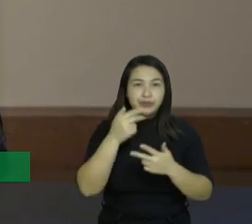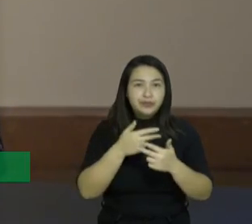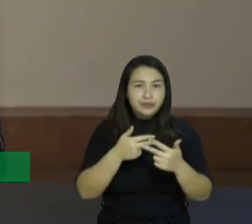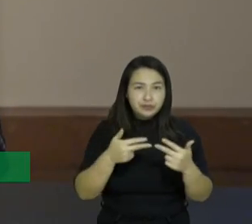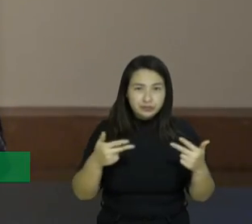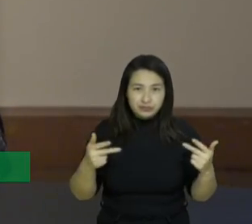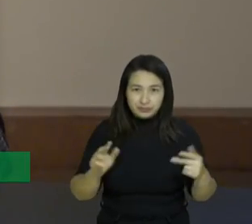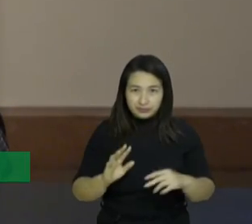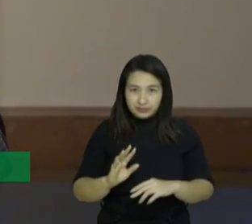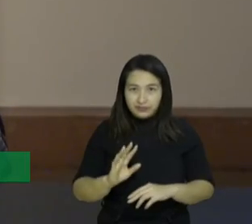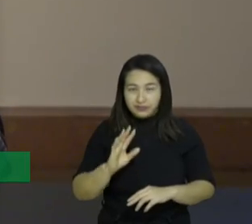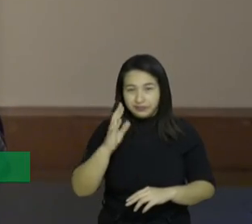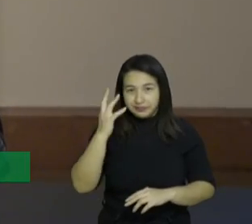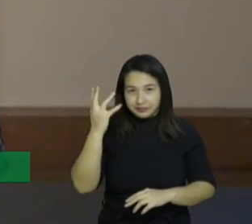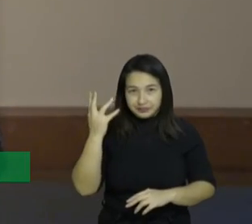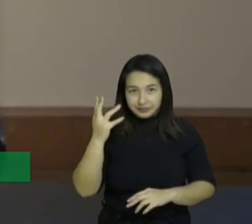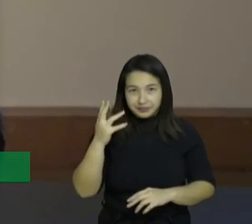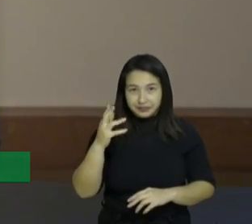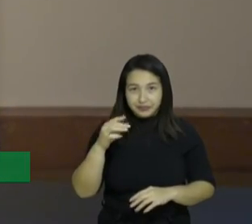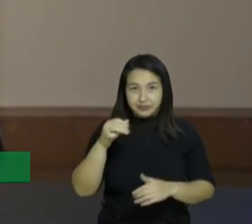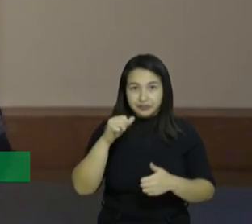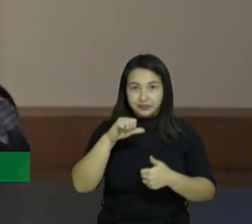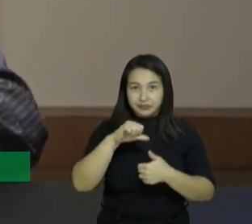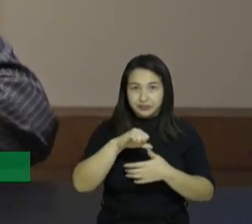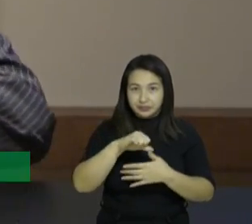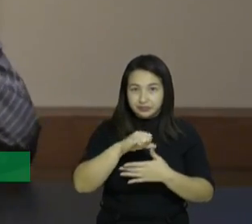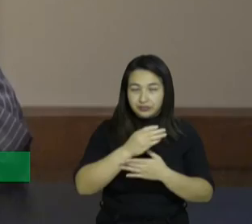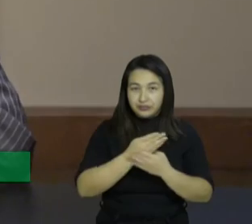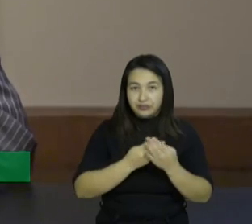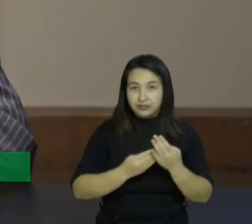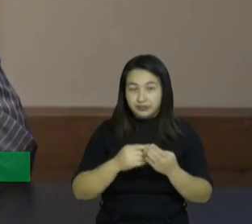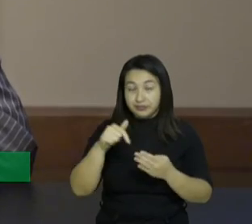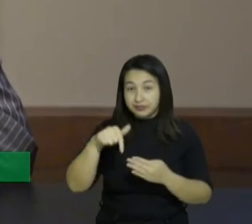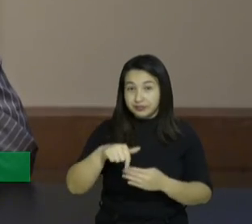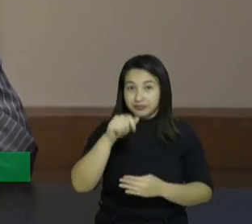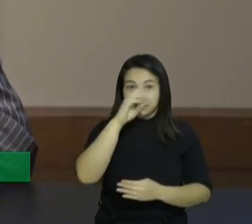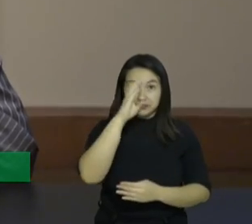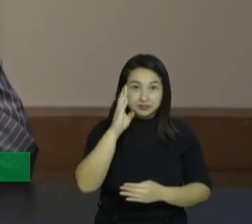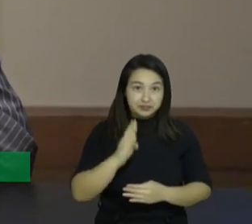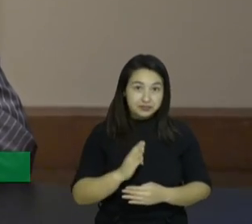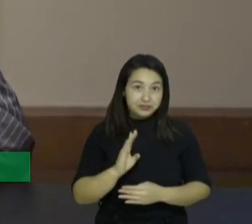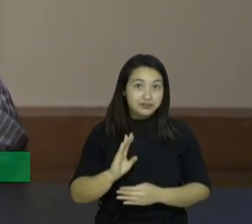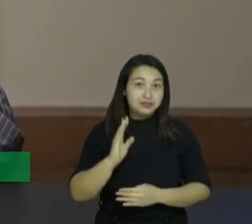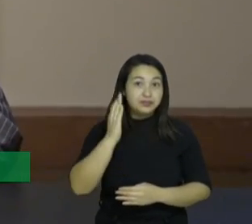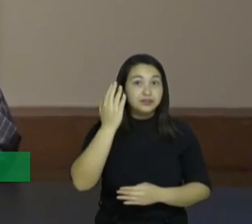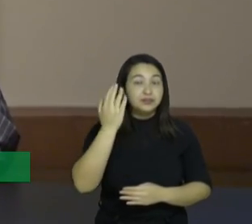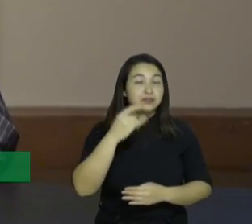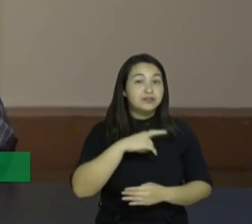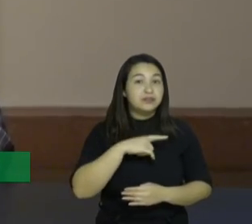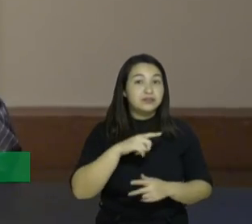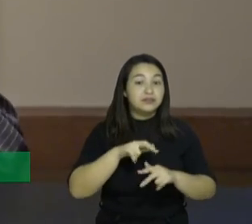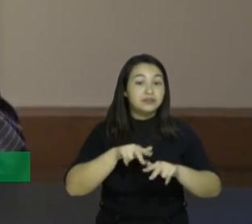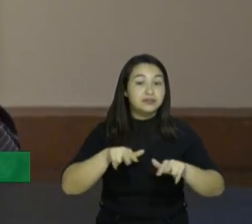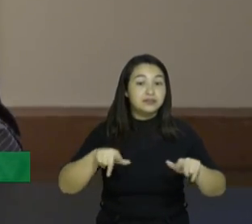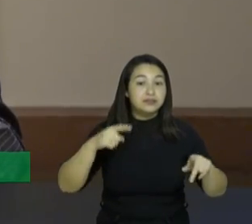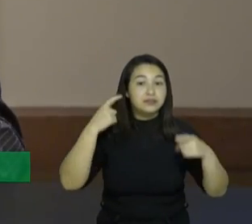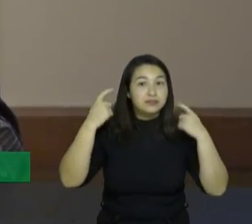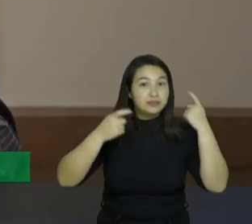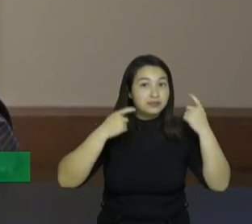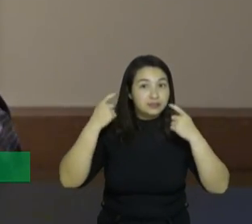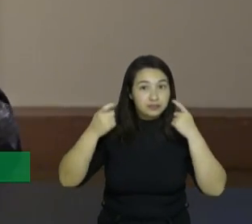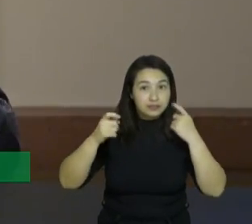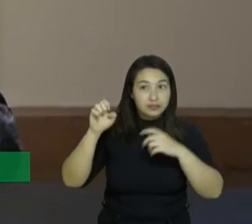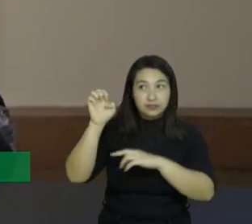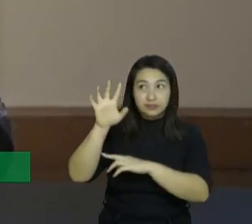acontecimentos né Eh no Mercosul e em particular no Brasil né Eh levantou uma série de preocupações eh na